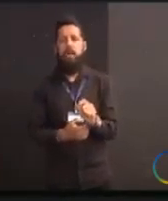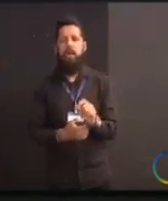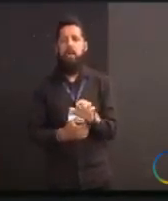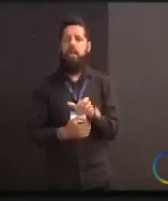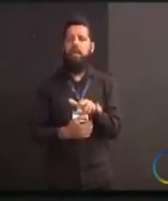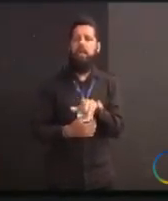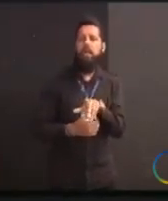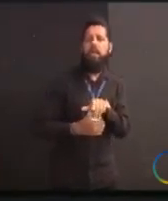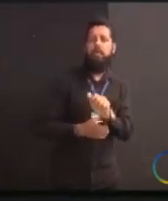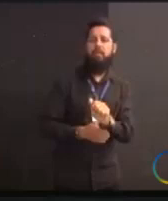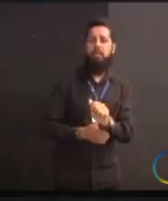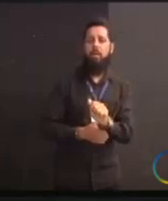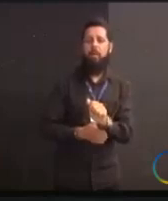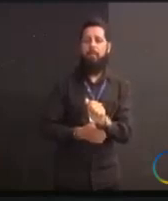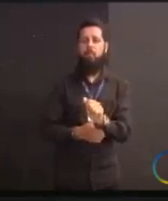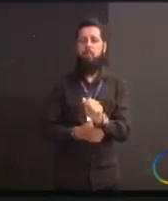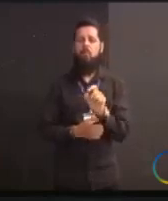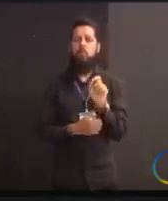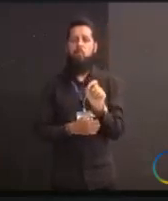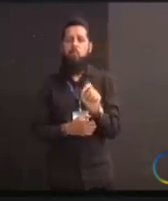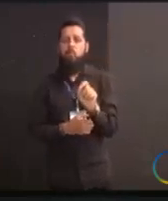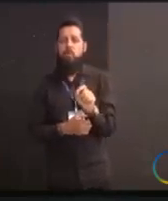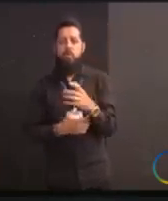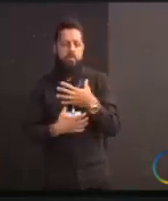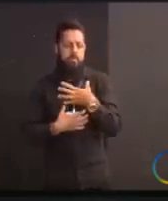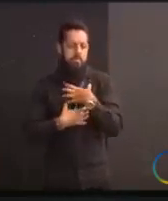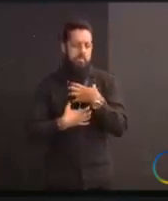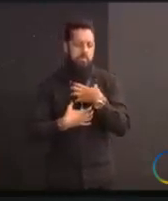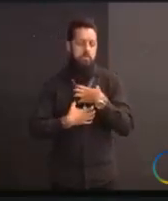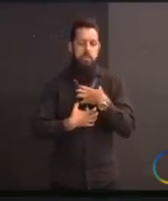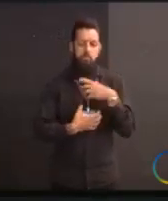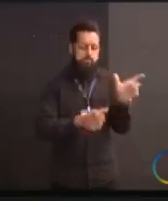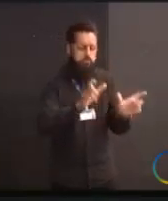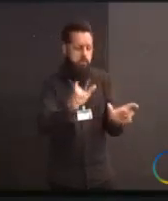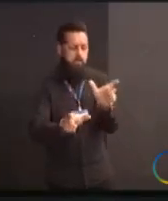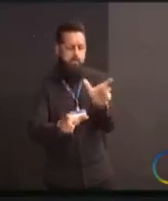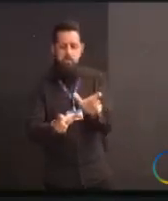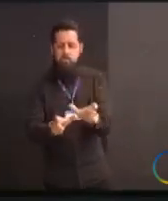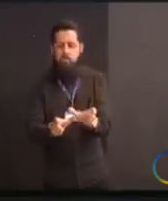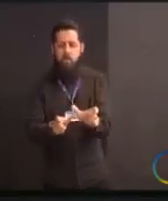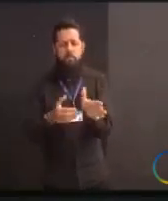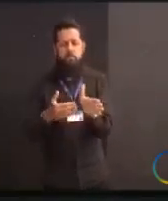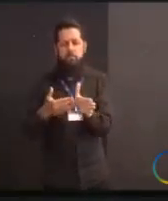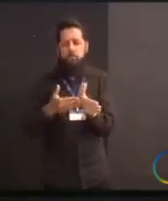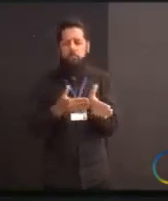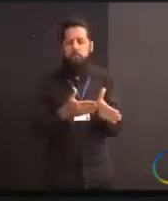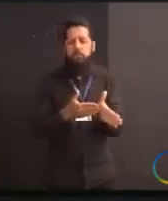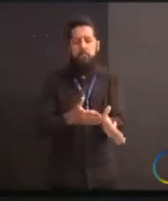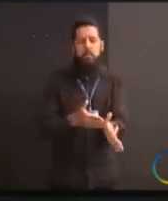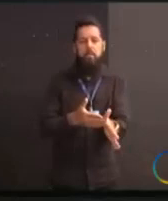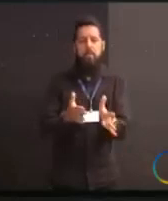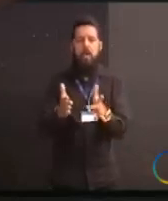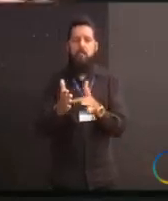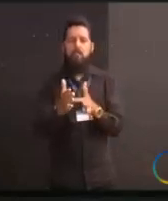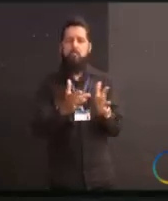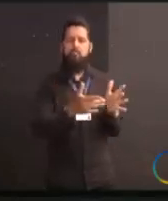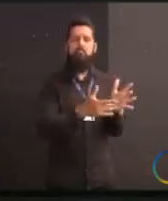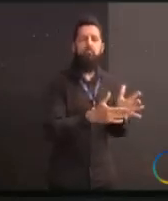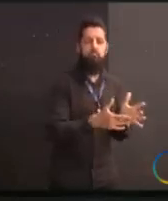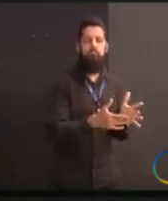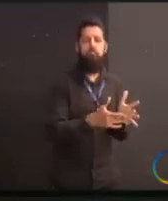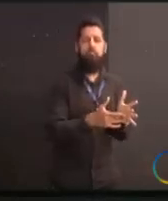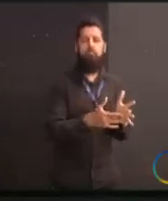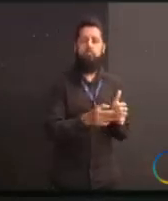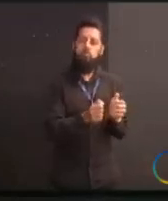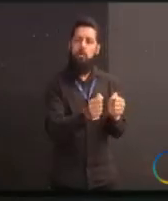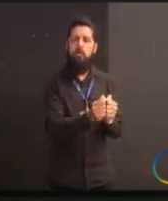primitivo. Quem leu o romance Paulo Estevão, é como se a gente estivesse ao lado de um cristão daqueles